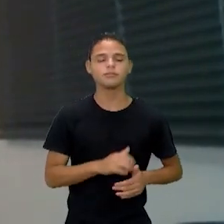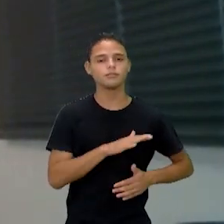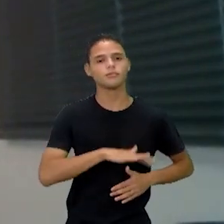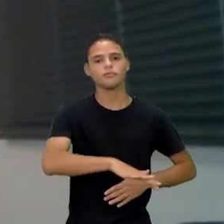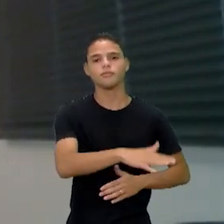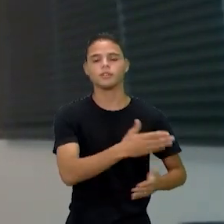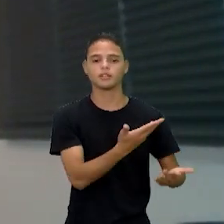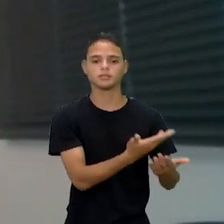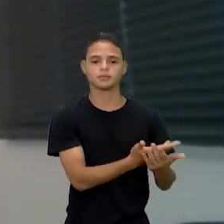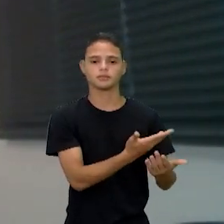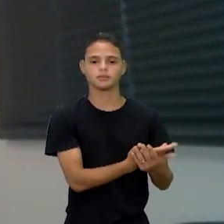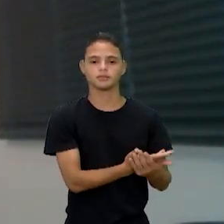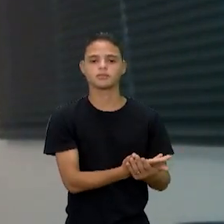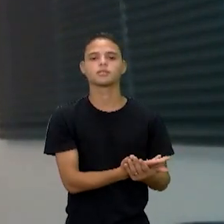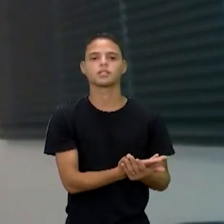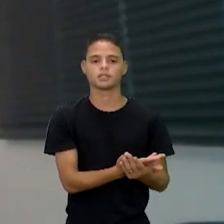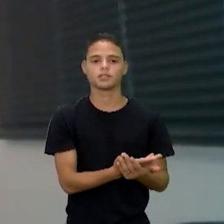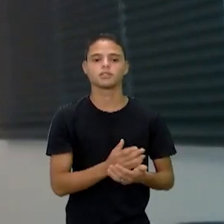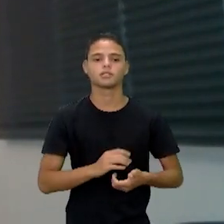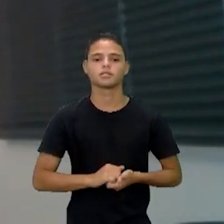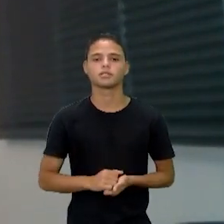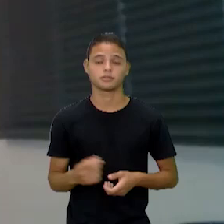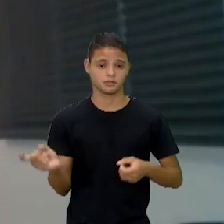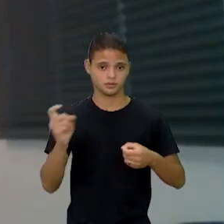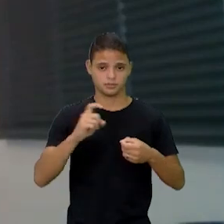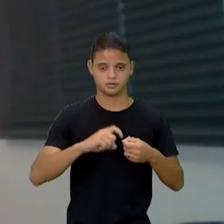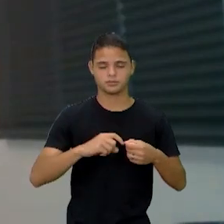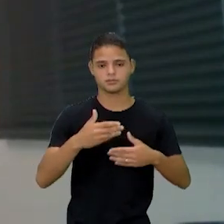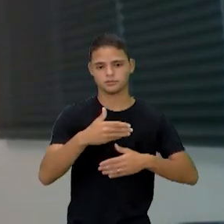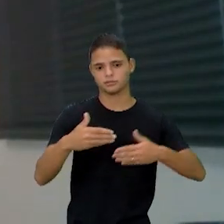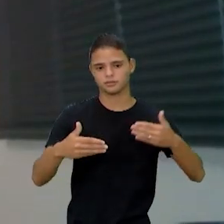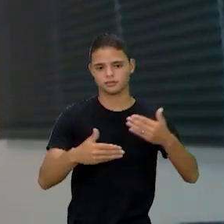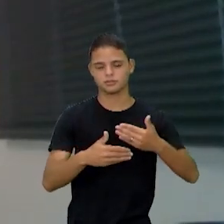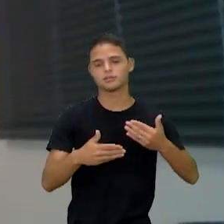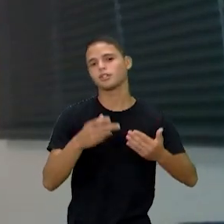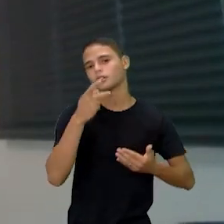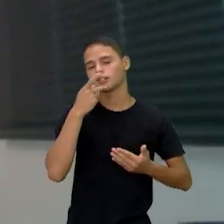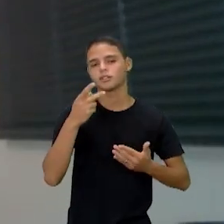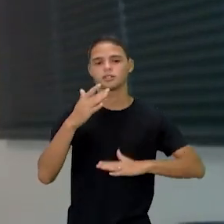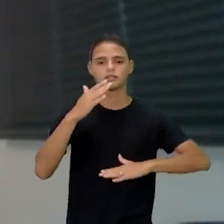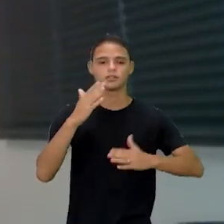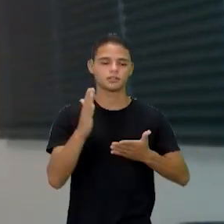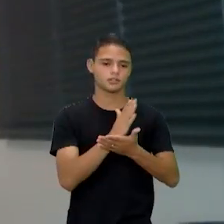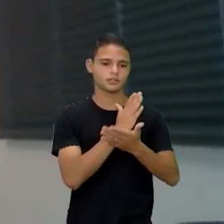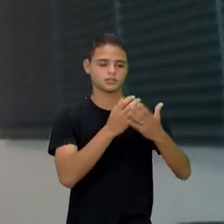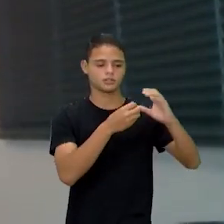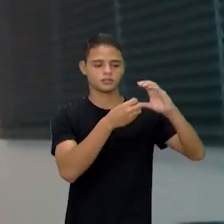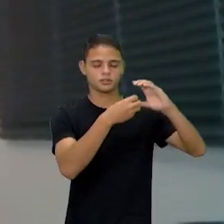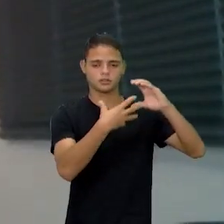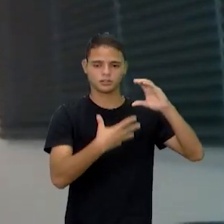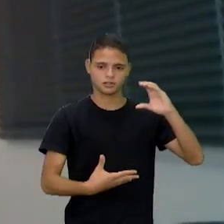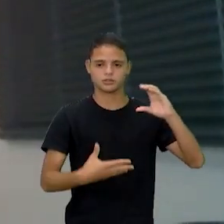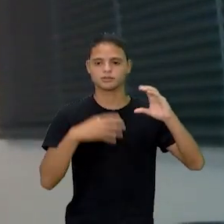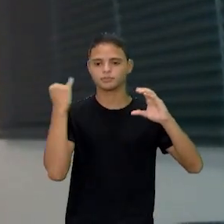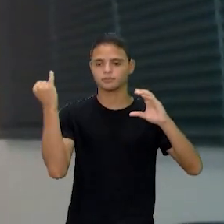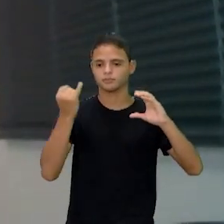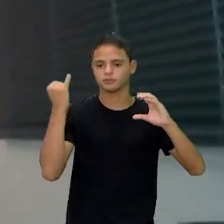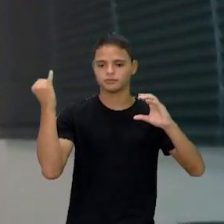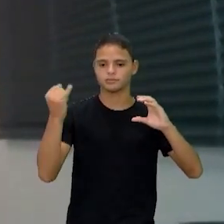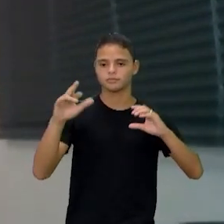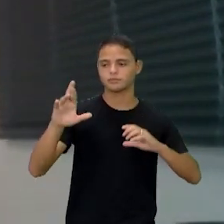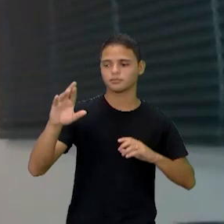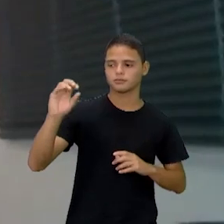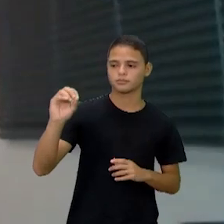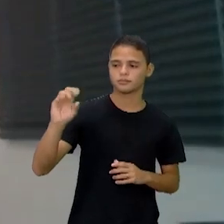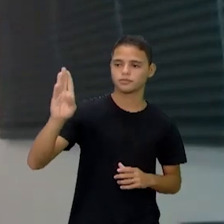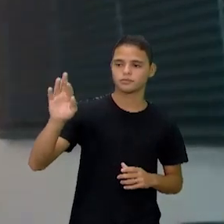estudantes dele. Eu vou retomar no próximo slide, quando eu for falar das características, alguns dos pontos da fala do Robson, para